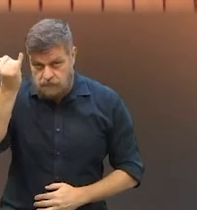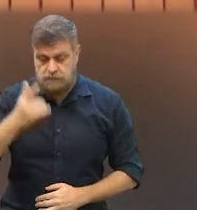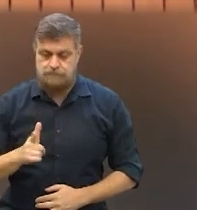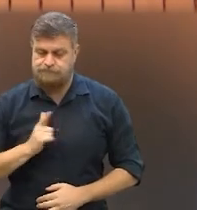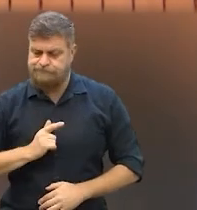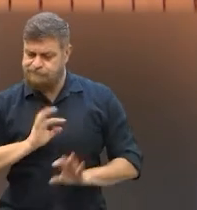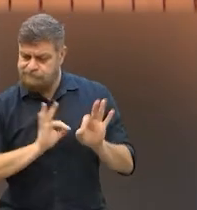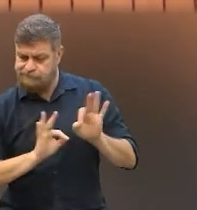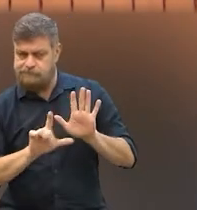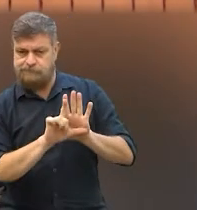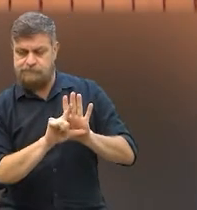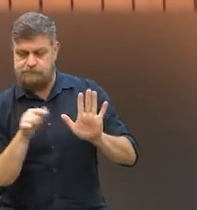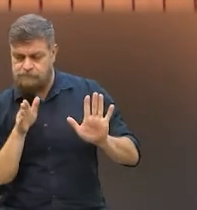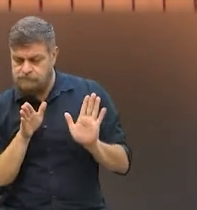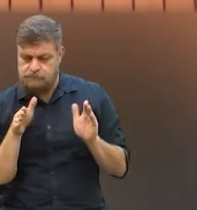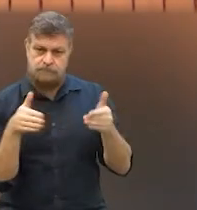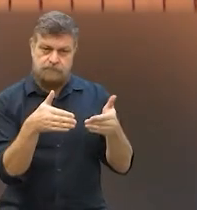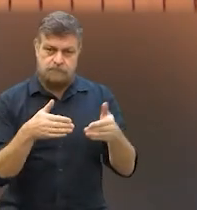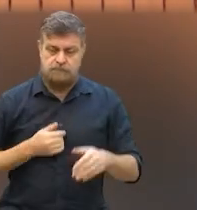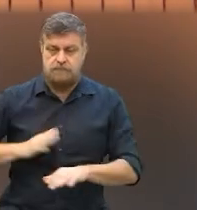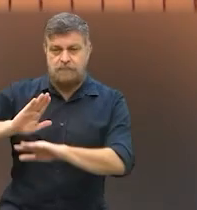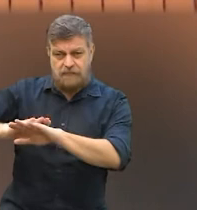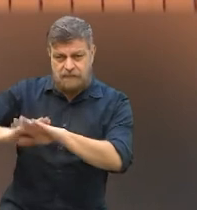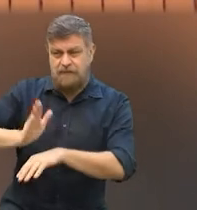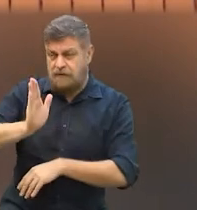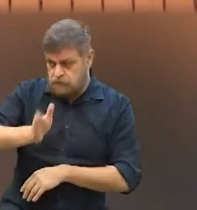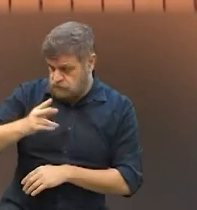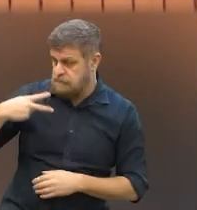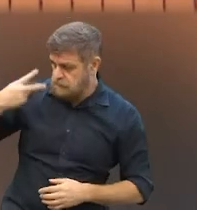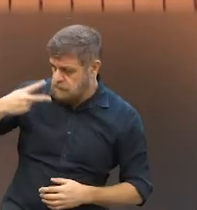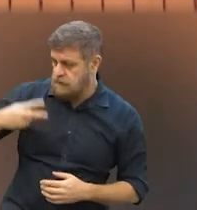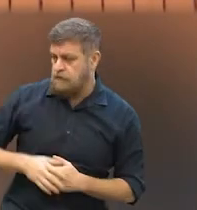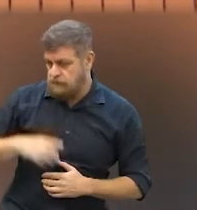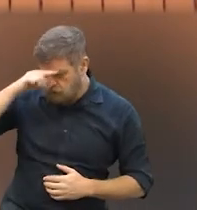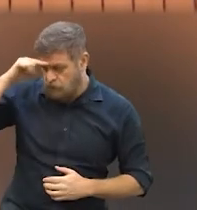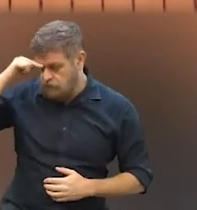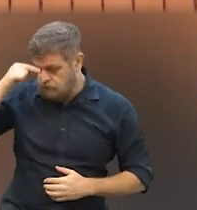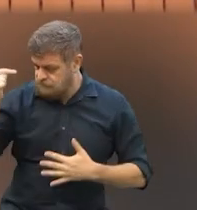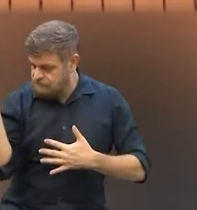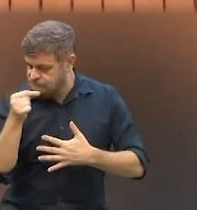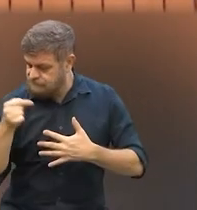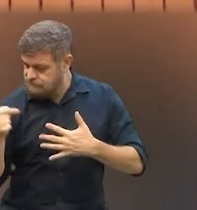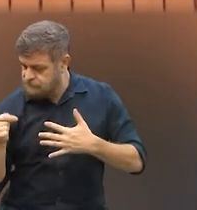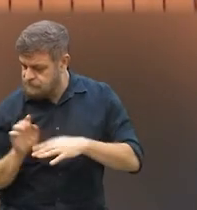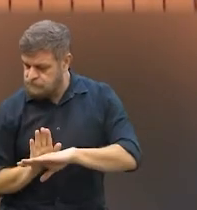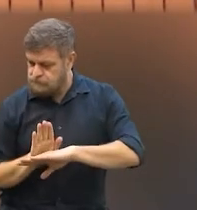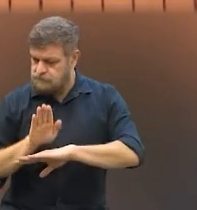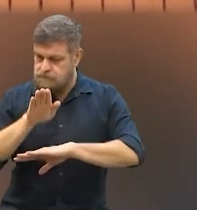importância esse tipo de projeto. Nós já fizemos, viu, vereador Otto,